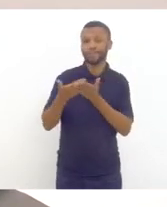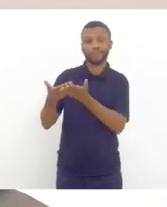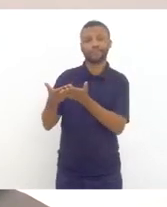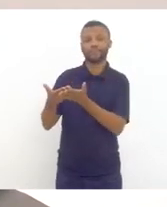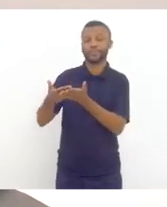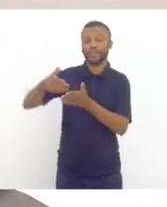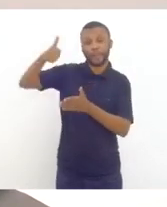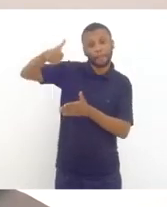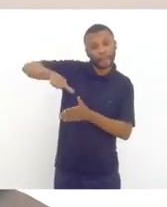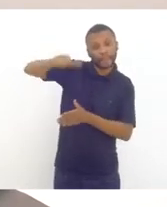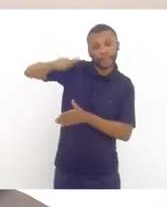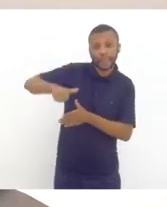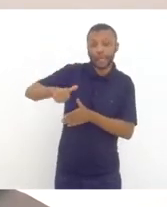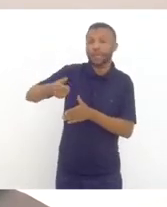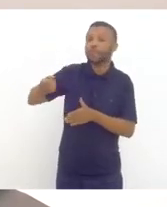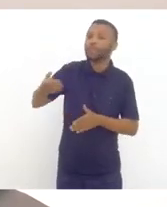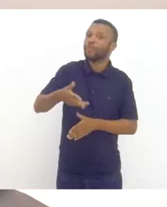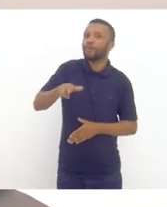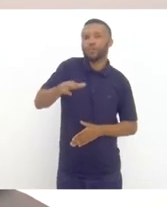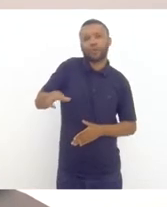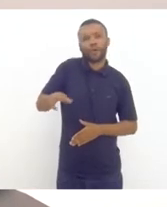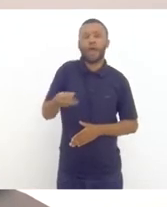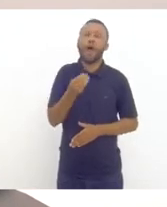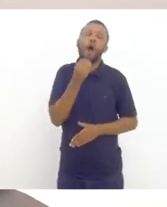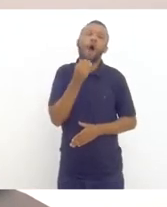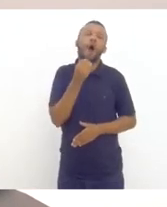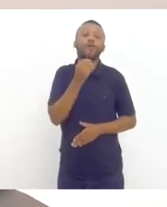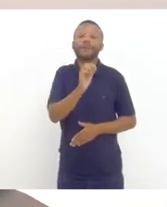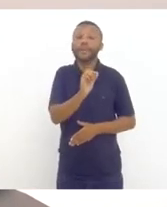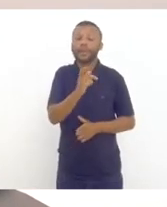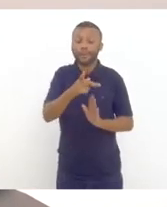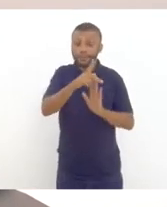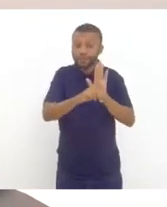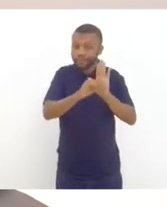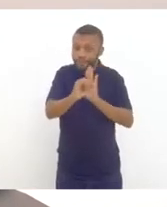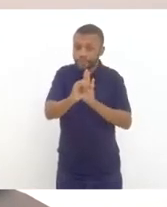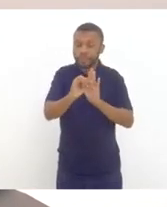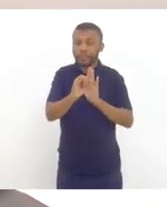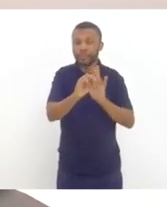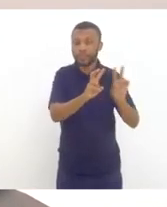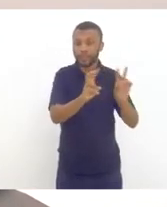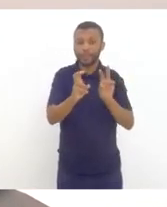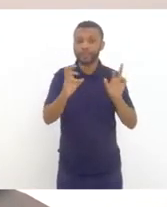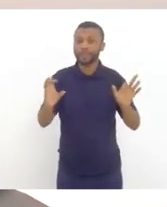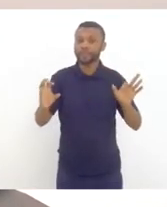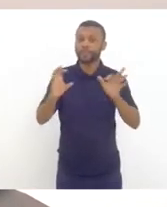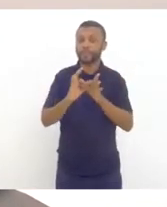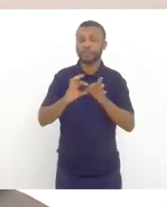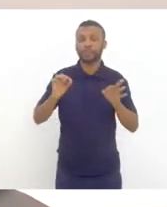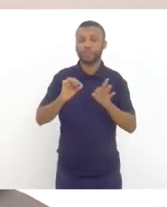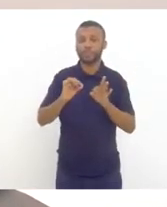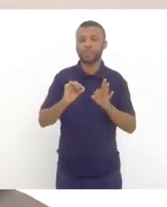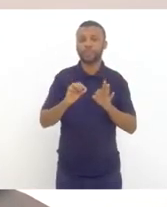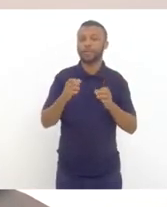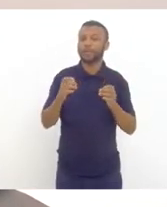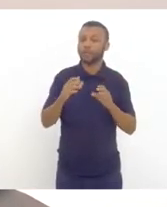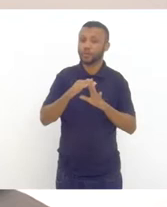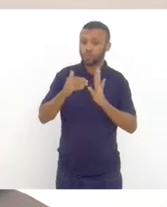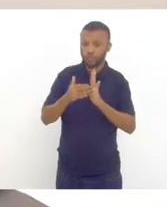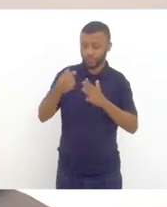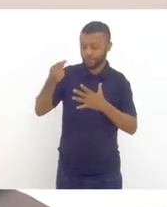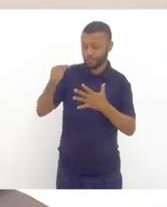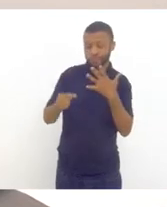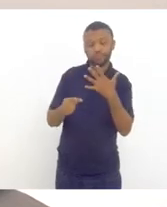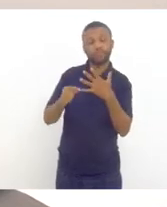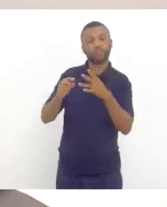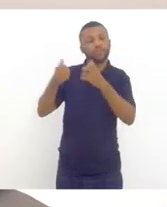Mas, de qualquer maneira, é óbvio que as matérias estão, esses pontos estão linkados, que todos eles dizem respeito à ICMS e à cota parte de municípios. O que eu